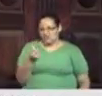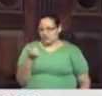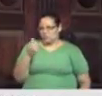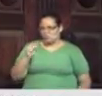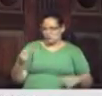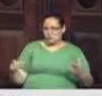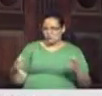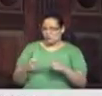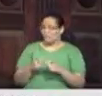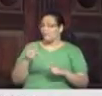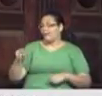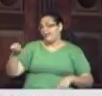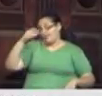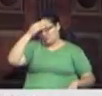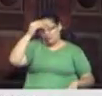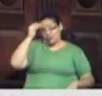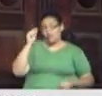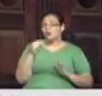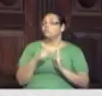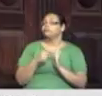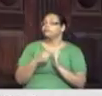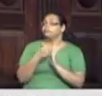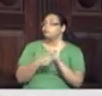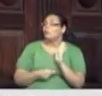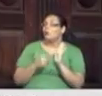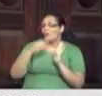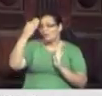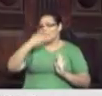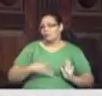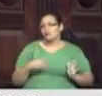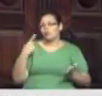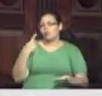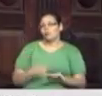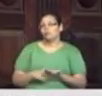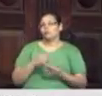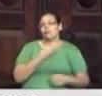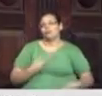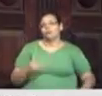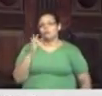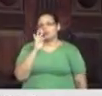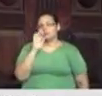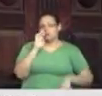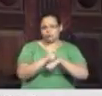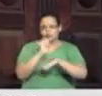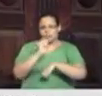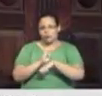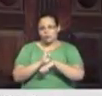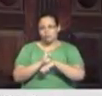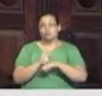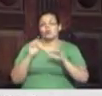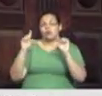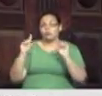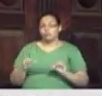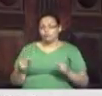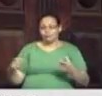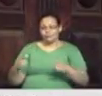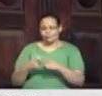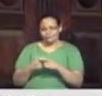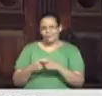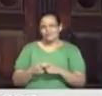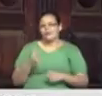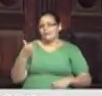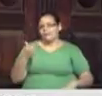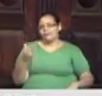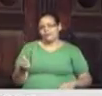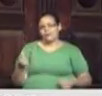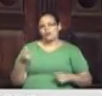se esqueceu de dizer naquele artigo que a promessa e o compromisso do governo do Estado era de reduzir de 26 para 12, e depois, para